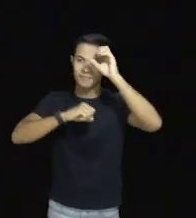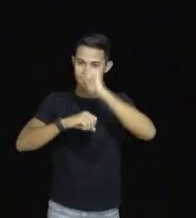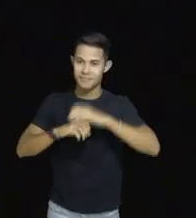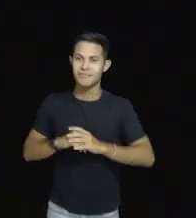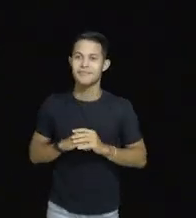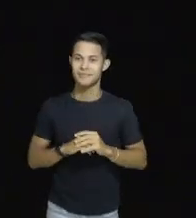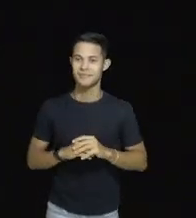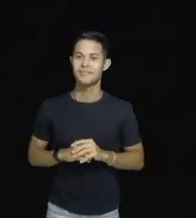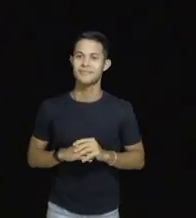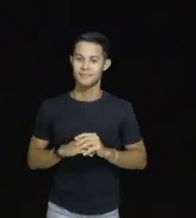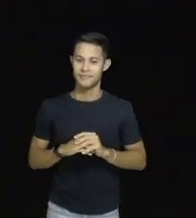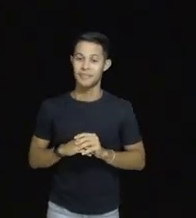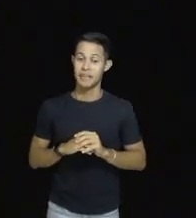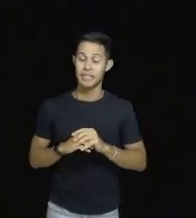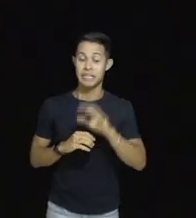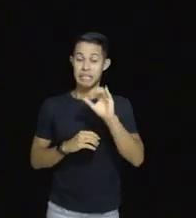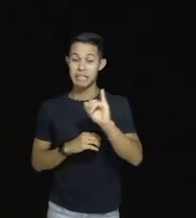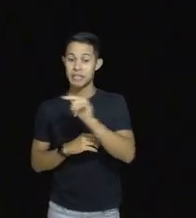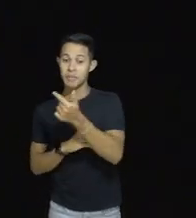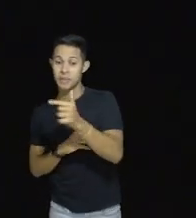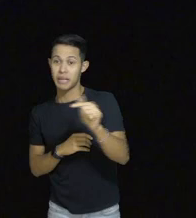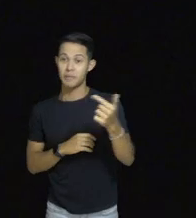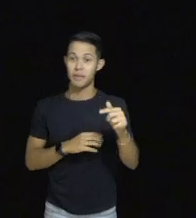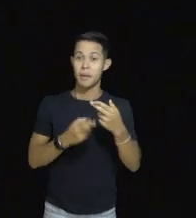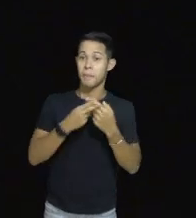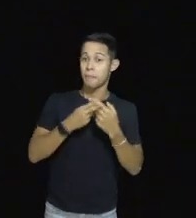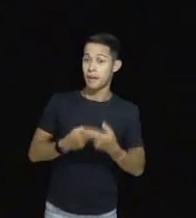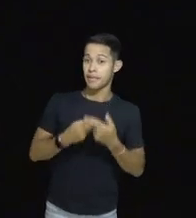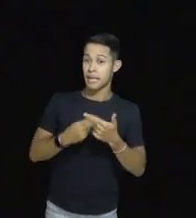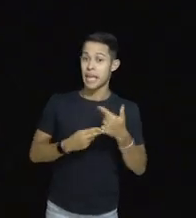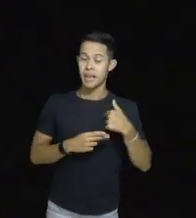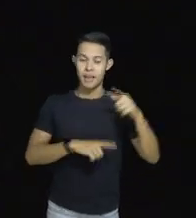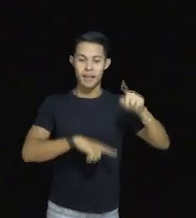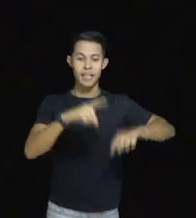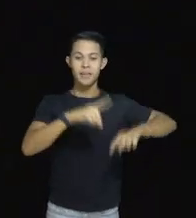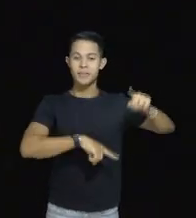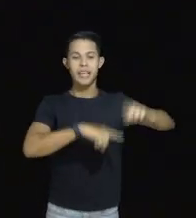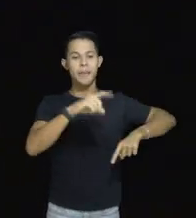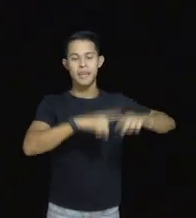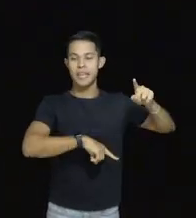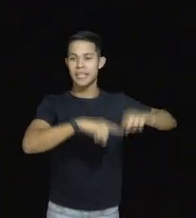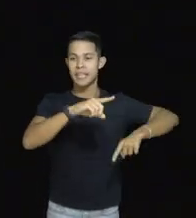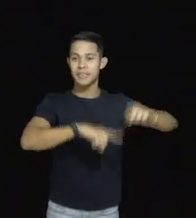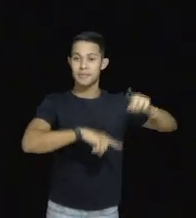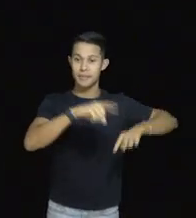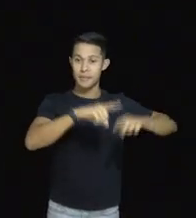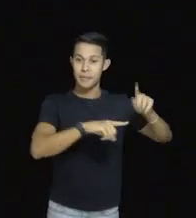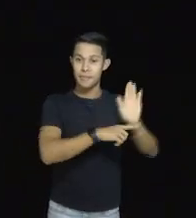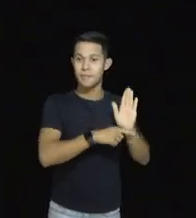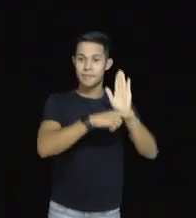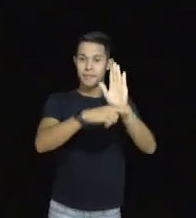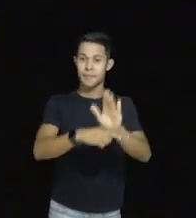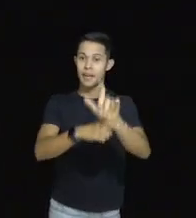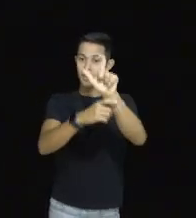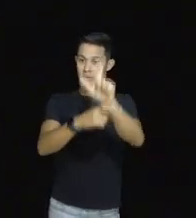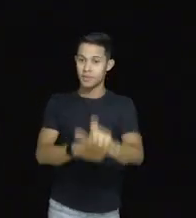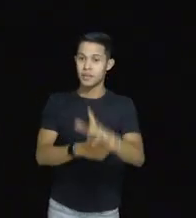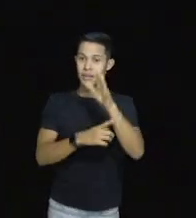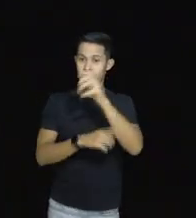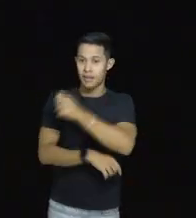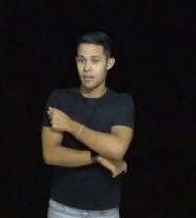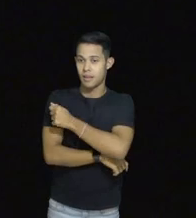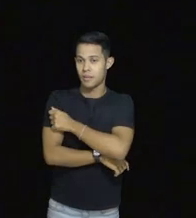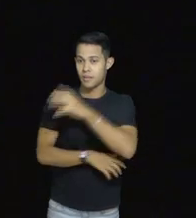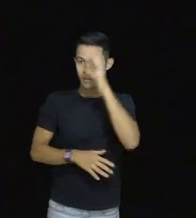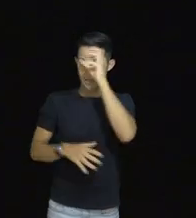tem outro... paciência. O que eu vou fazer? Eu vou trazer os recursos para que o meu aluno aprenda. E aí eu posso trazer um recurso A, um